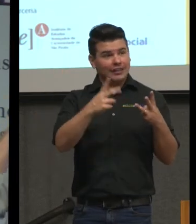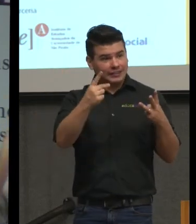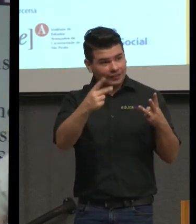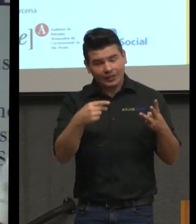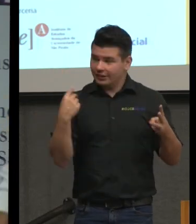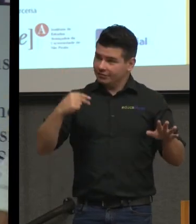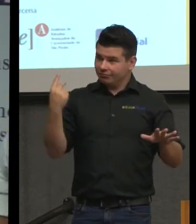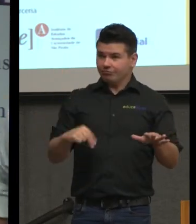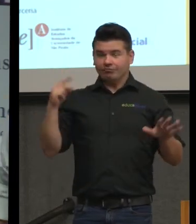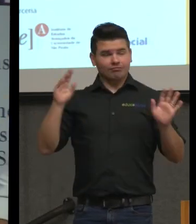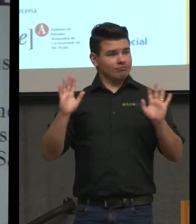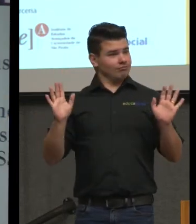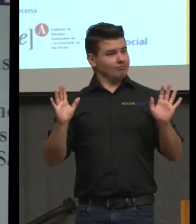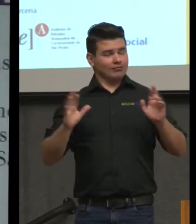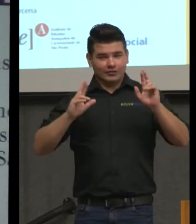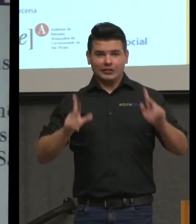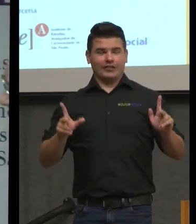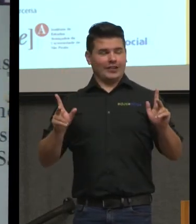aí